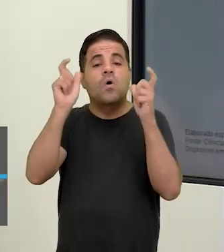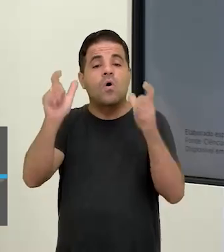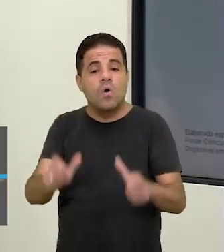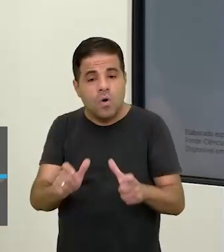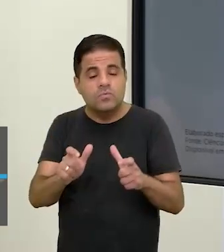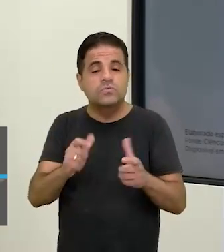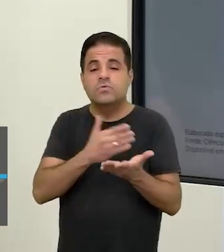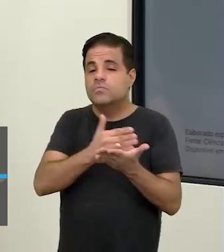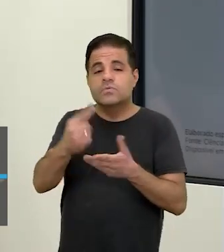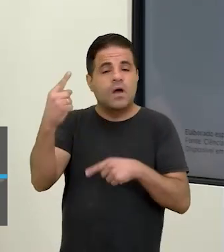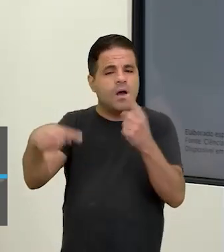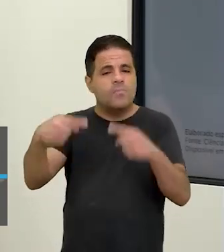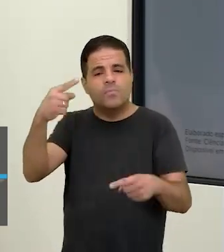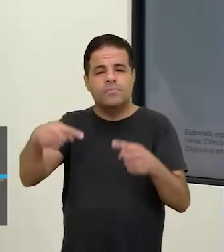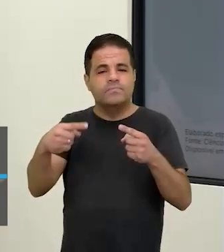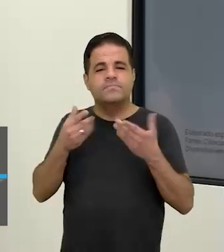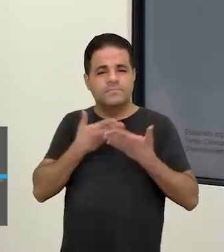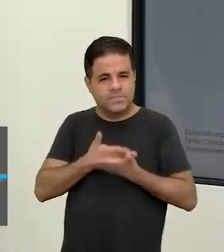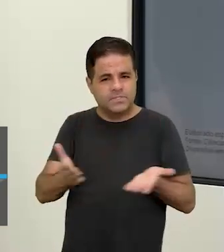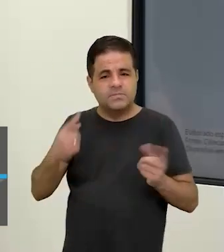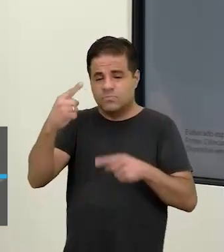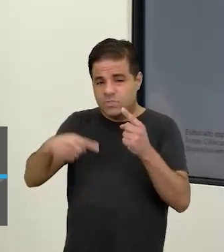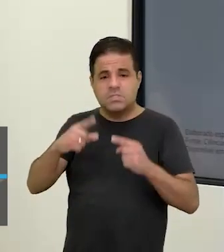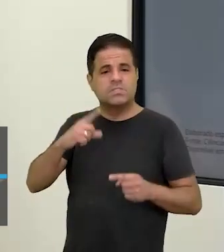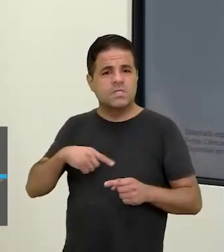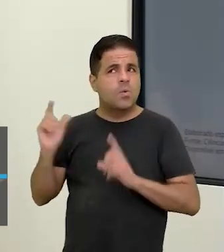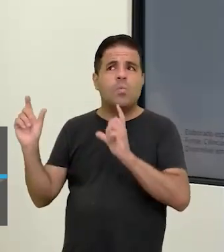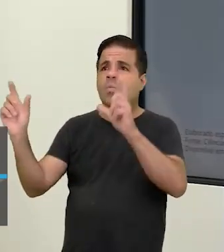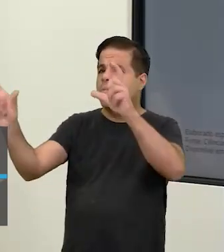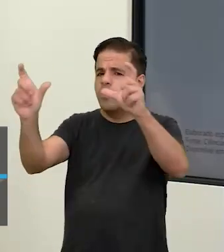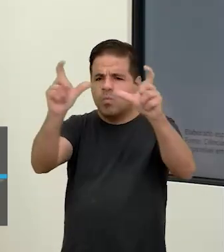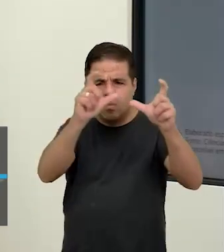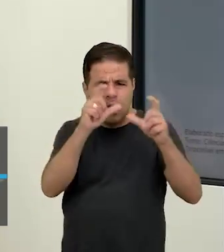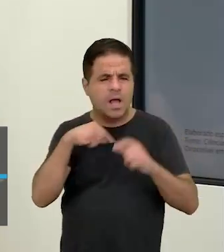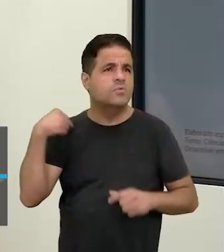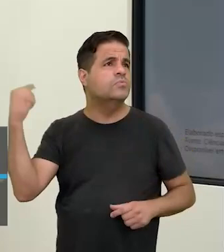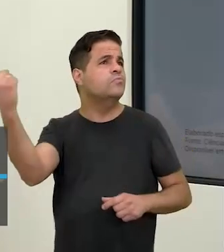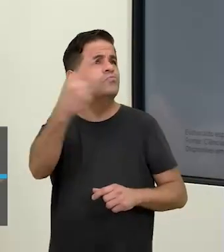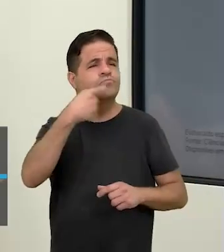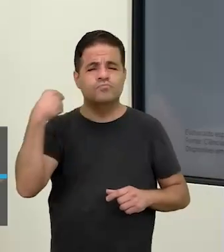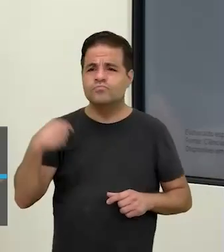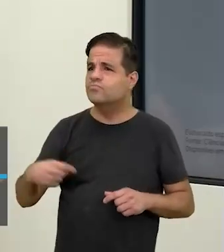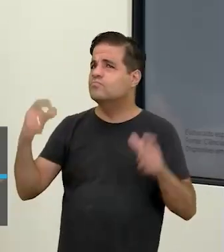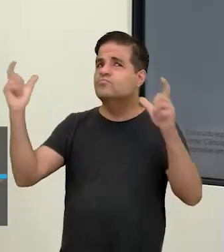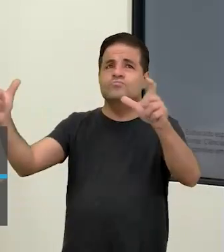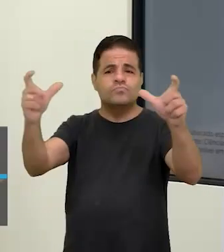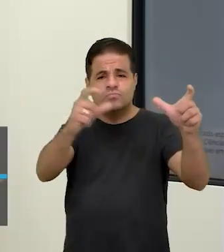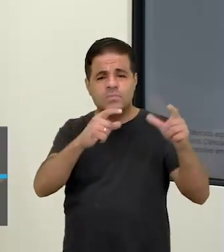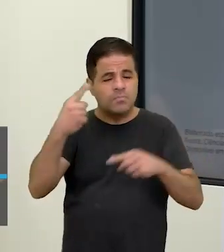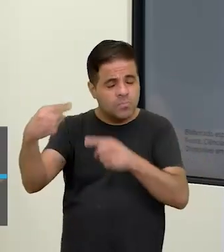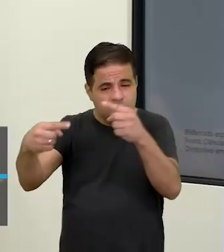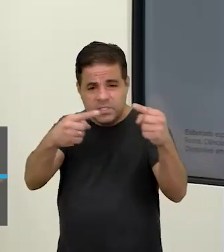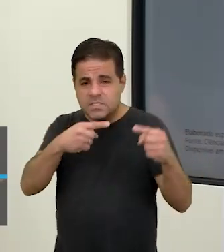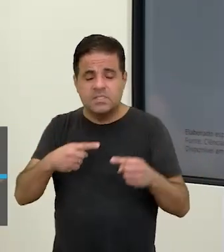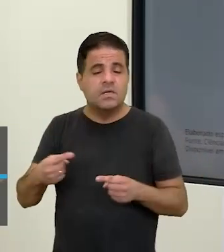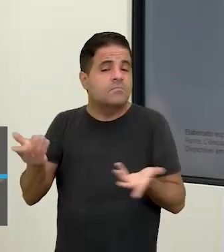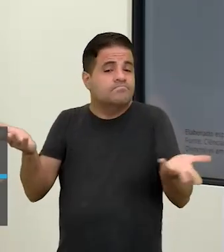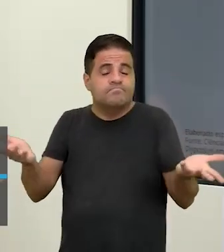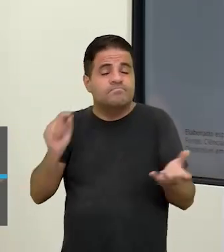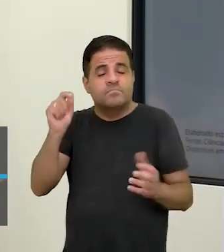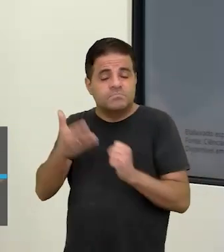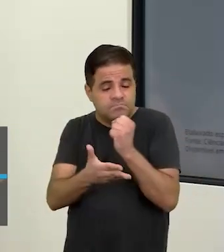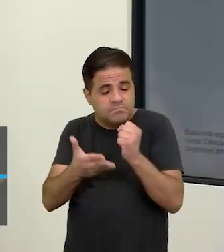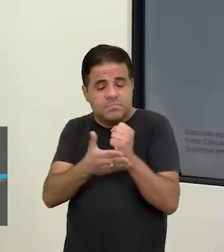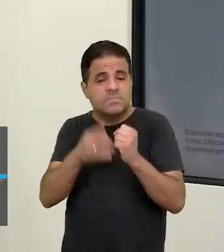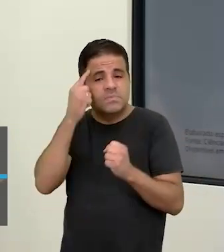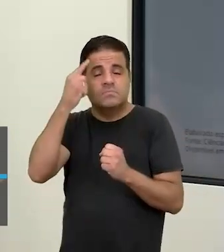existe a política, né? Então, a política ela existe em todos os espaços Porque a política, ela basicamente se baseia na